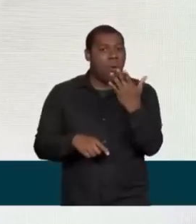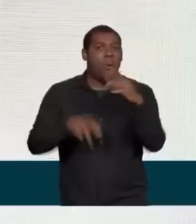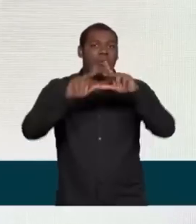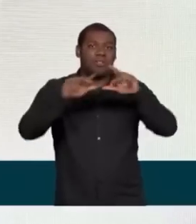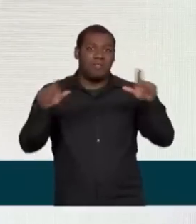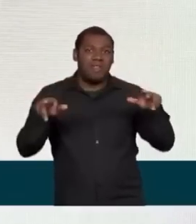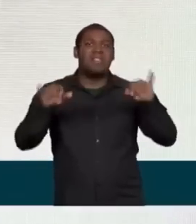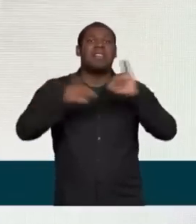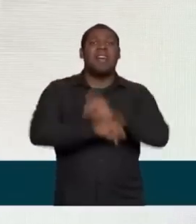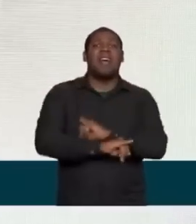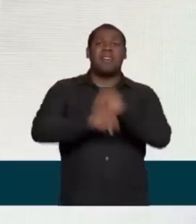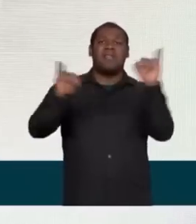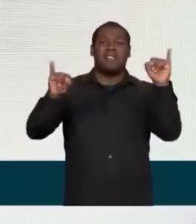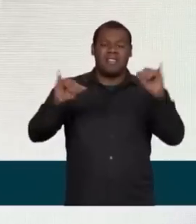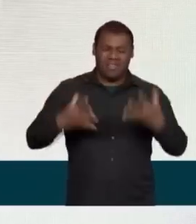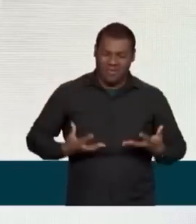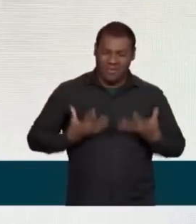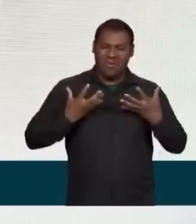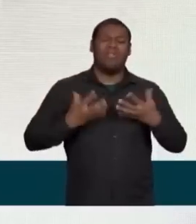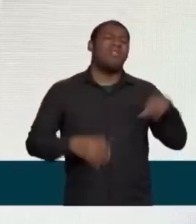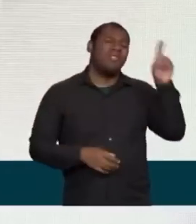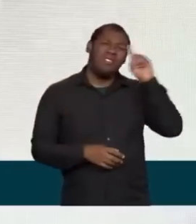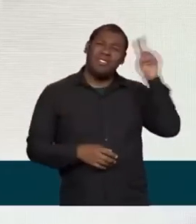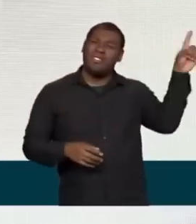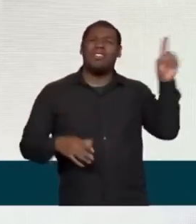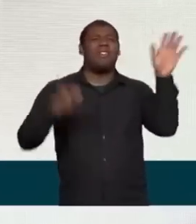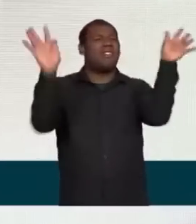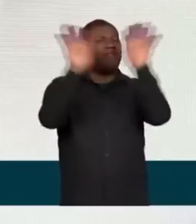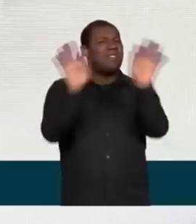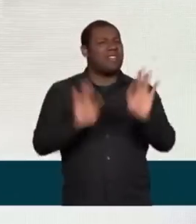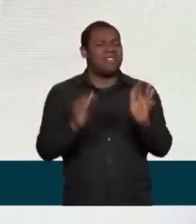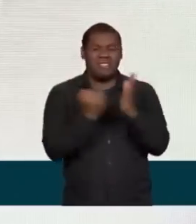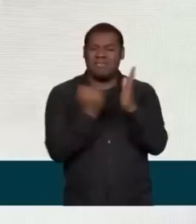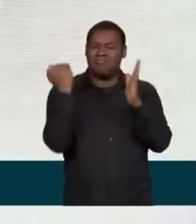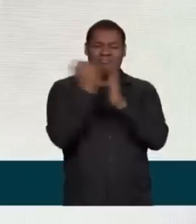muito orgulho que esse foi um dos dias mais felizes da minha vida.